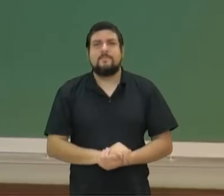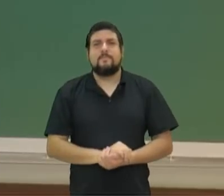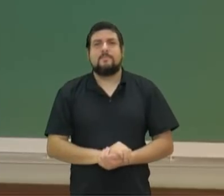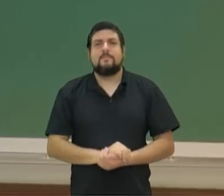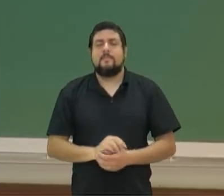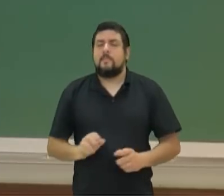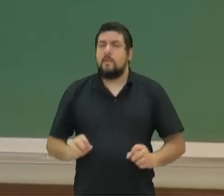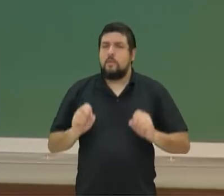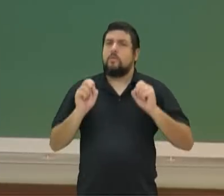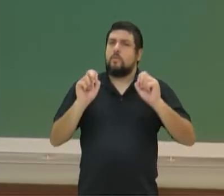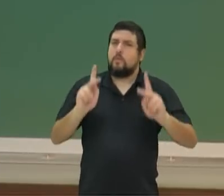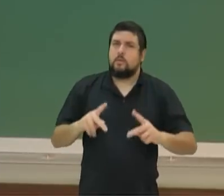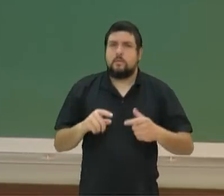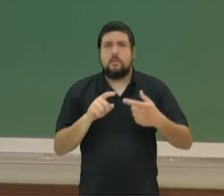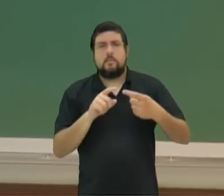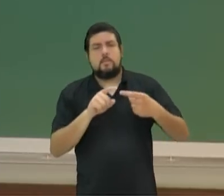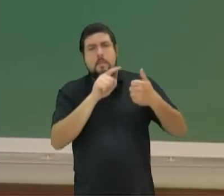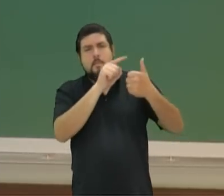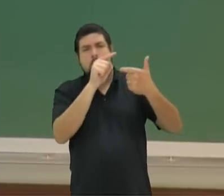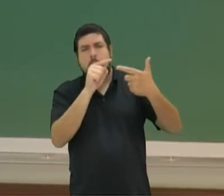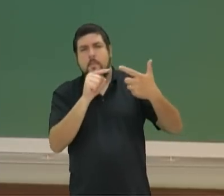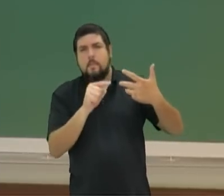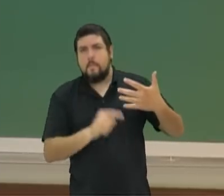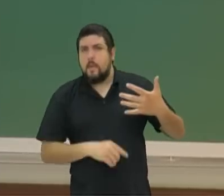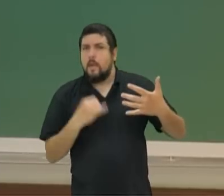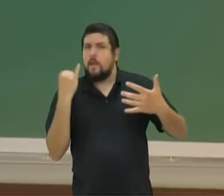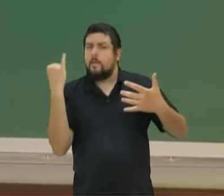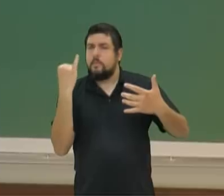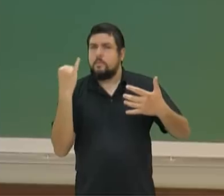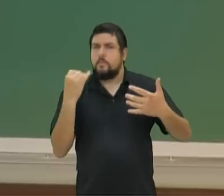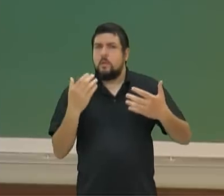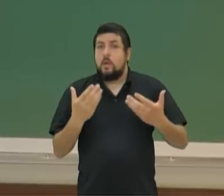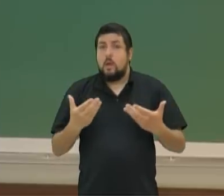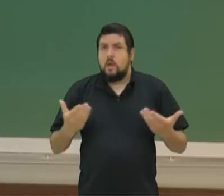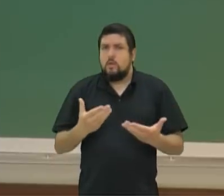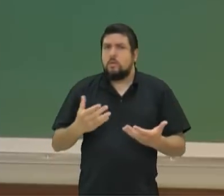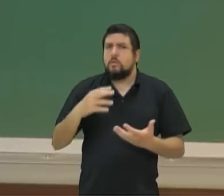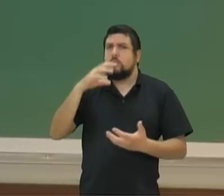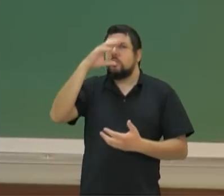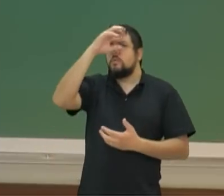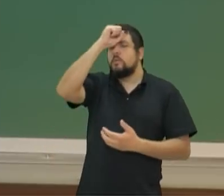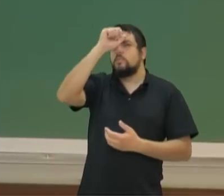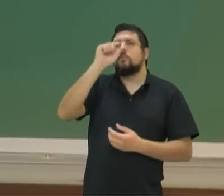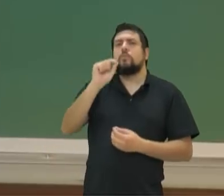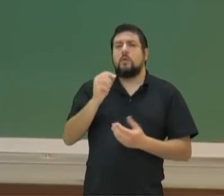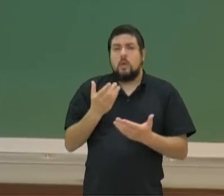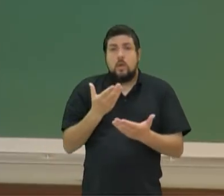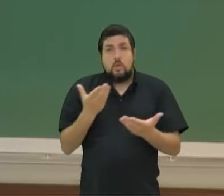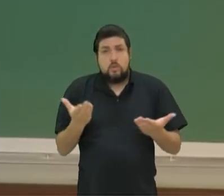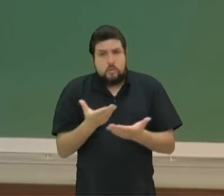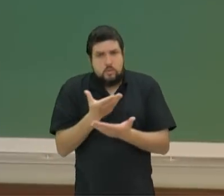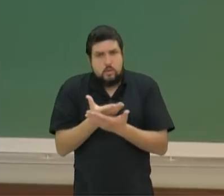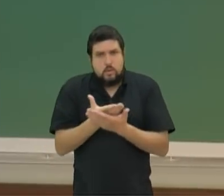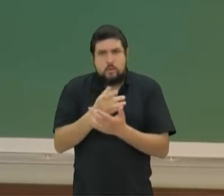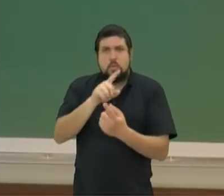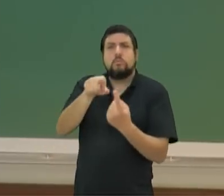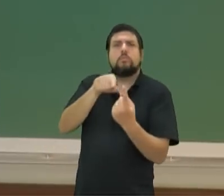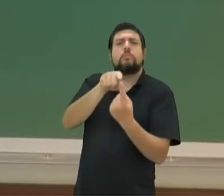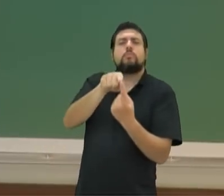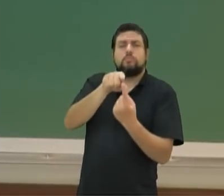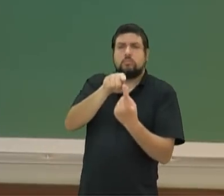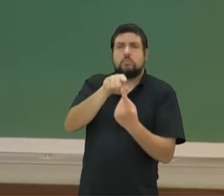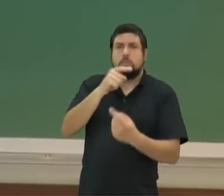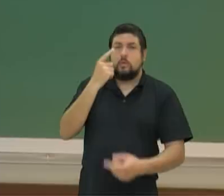dos nossos recados importantes, vamos começar a aprender quais são os objetivos de hoje. Eu já te contei que a gente vai falar sobre o